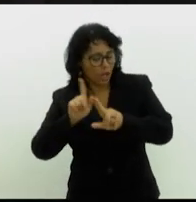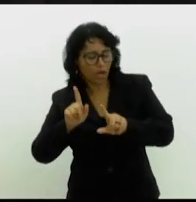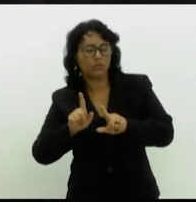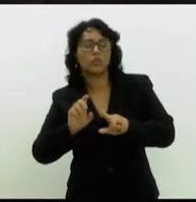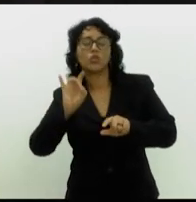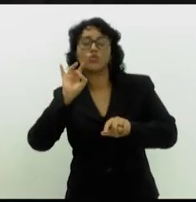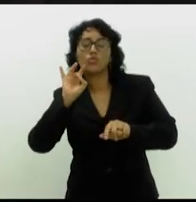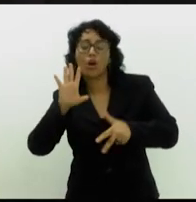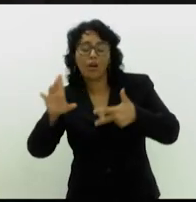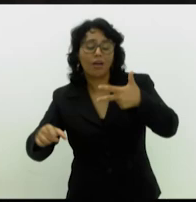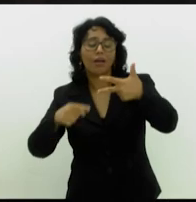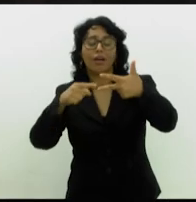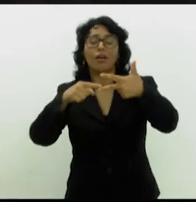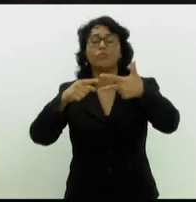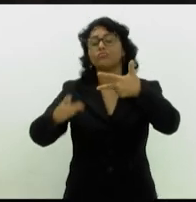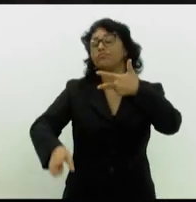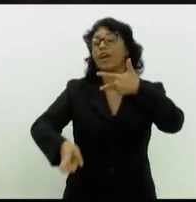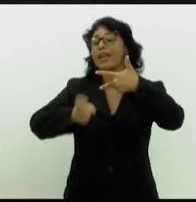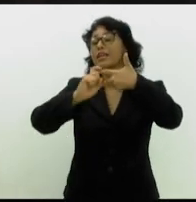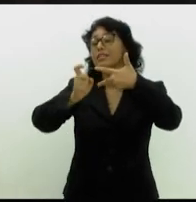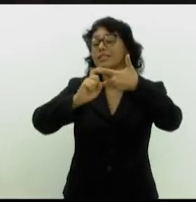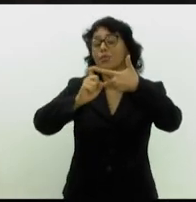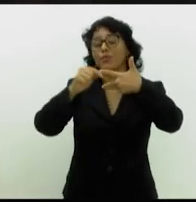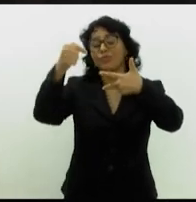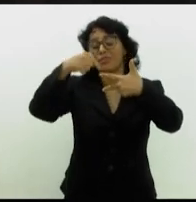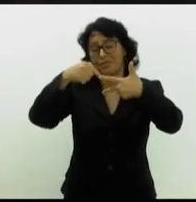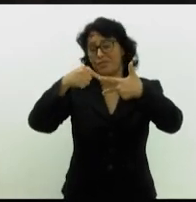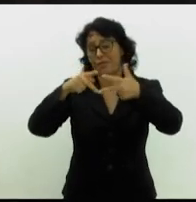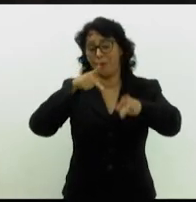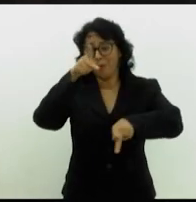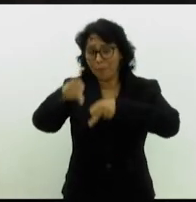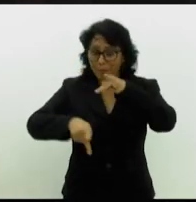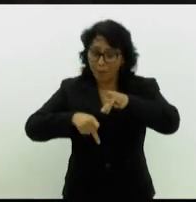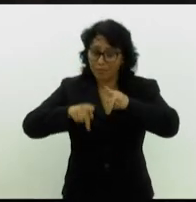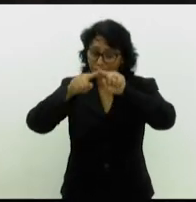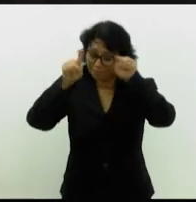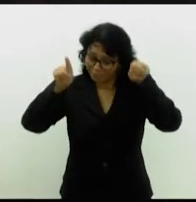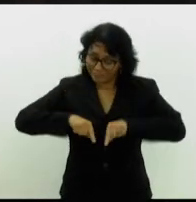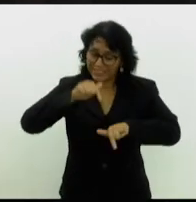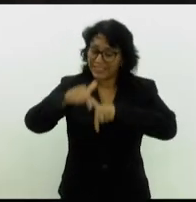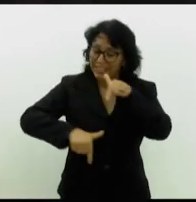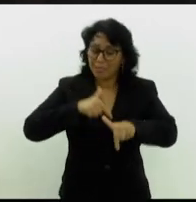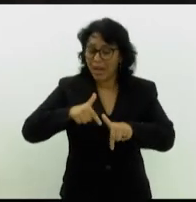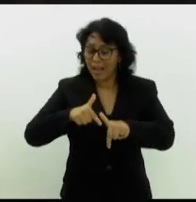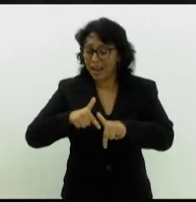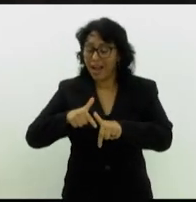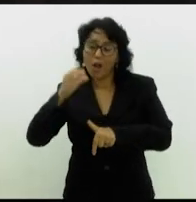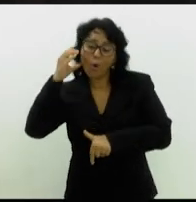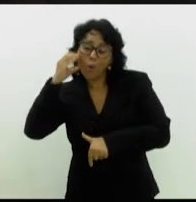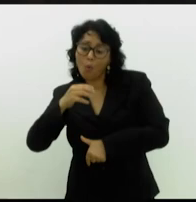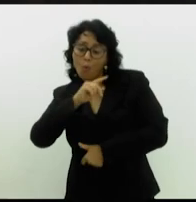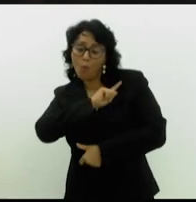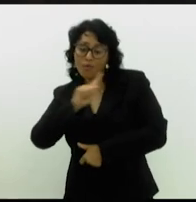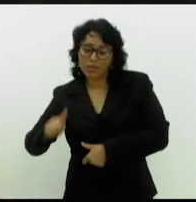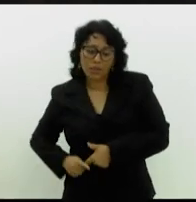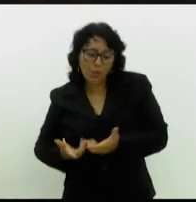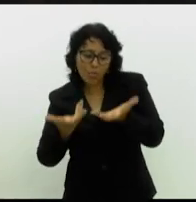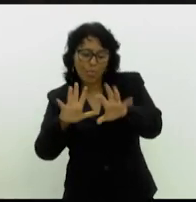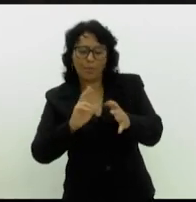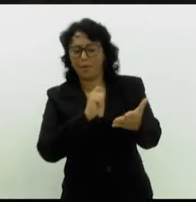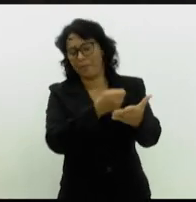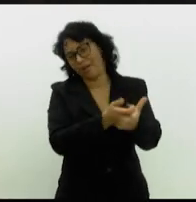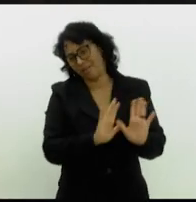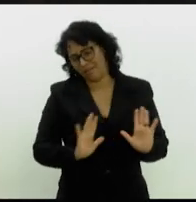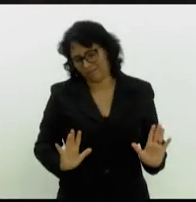sua responsabilidade quero também afirmar o nosso compromisso dizer que a nossa enquanto